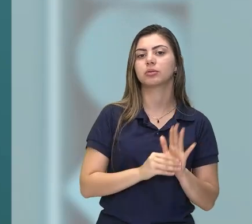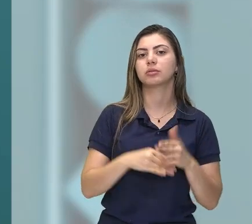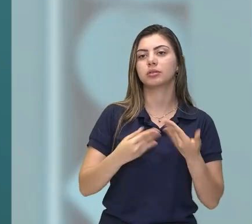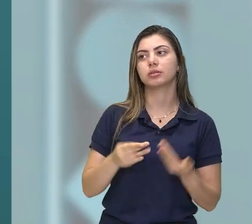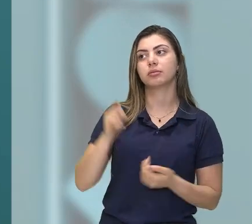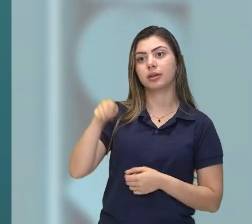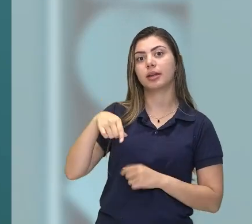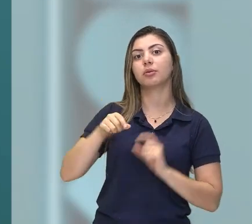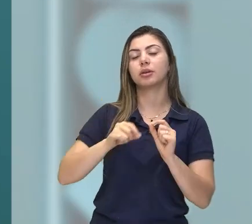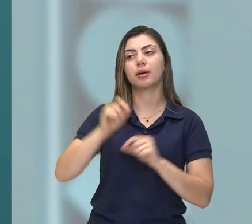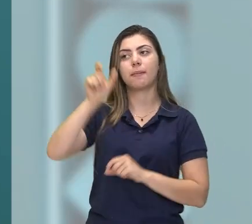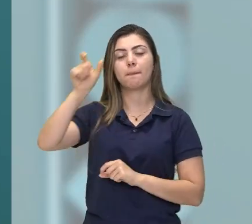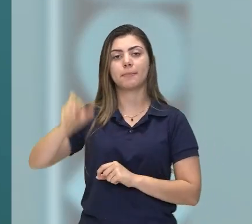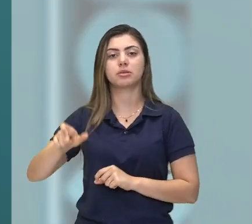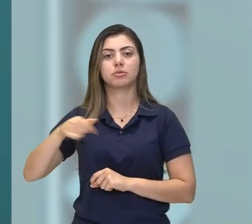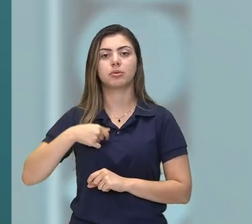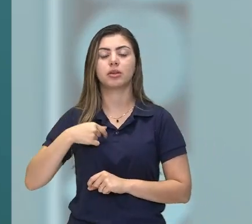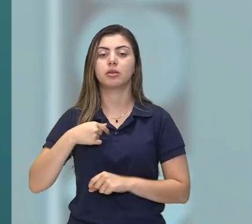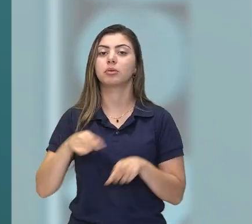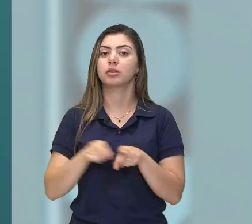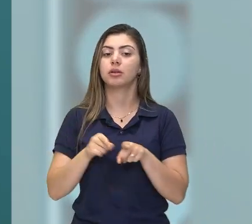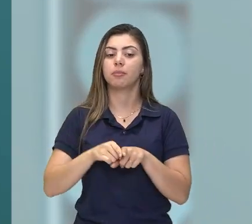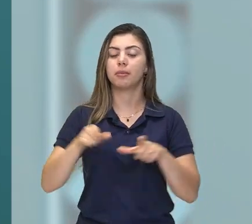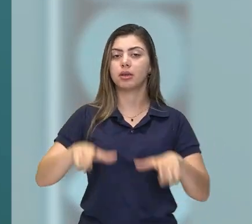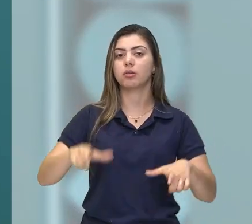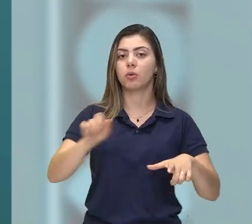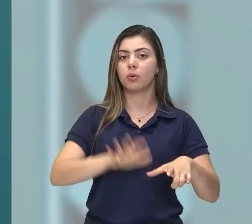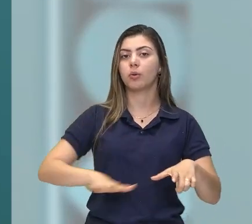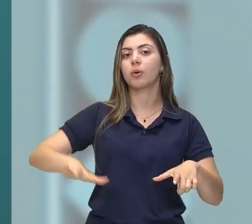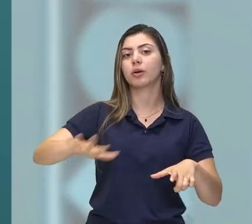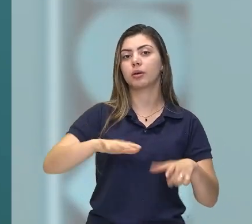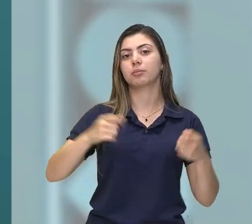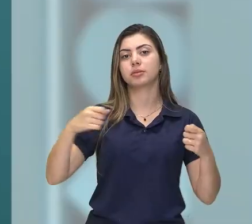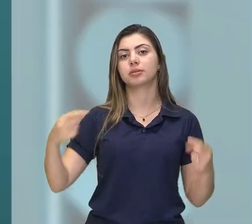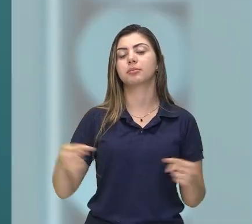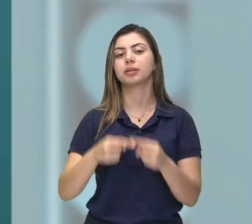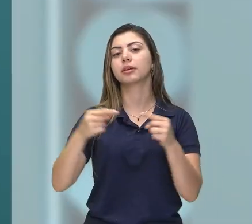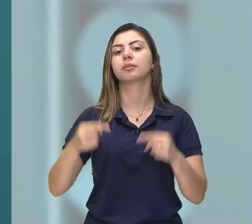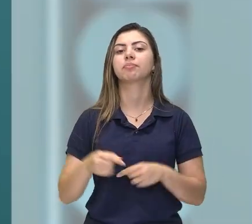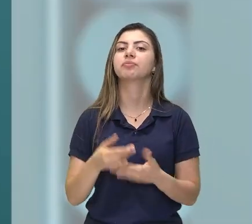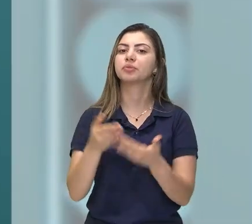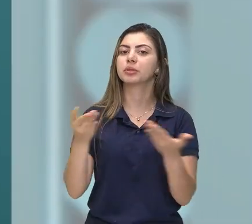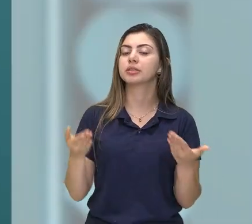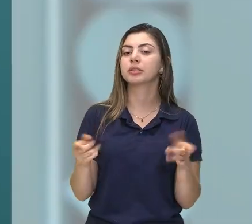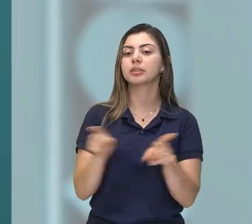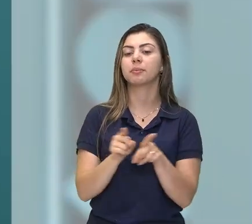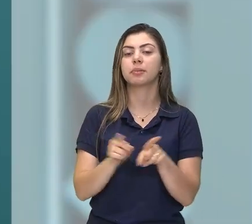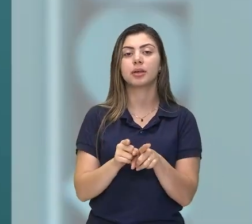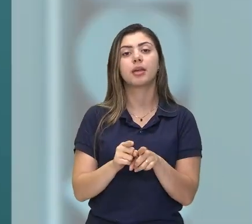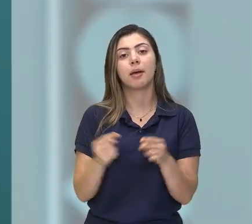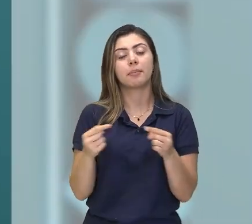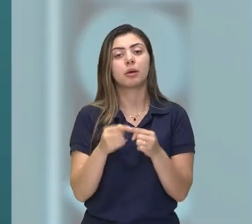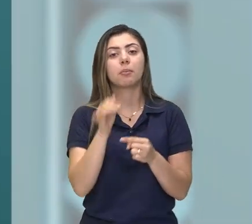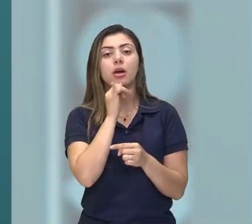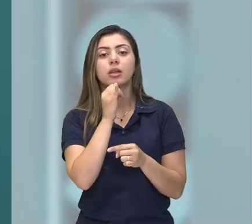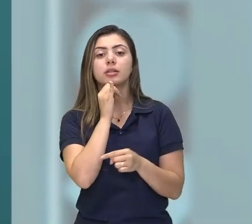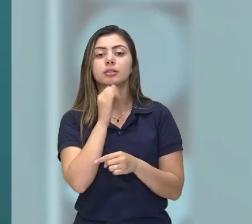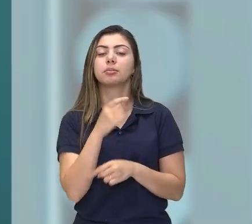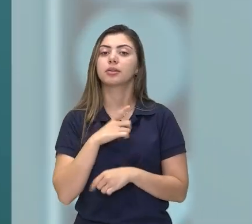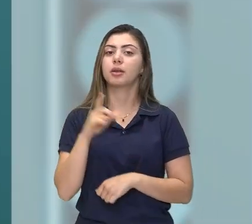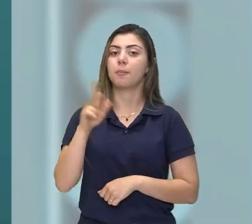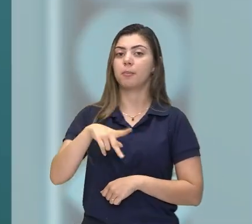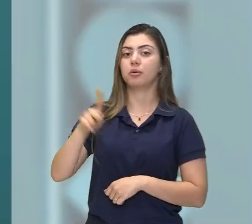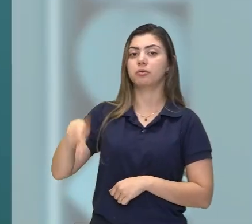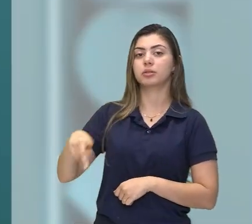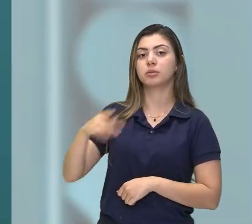estou falando, bem como o ambiente em que eu estou, ok? Vocês fazem isso também quando, por exemplo, um professor